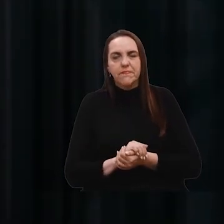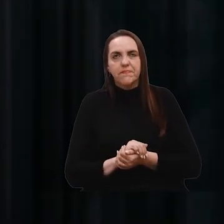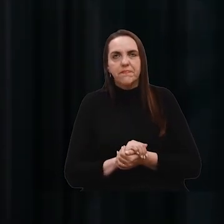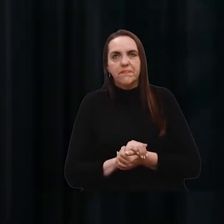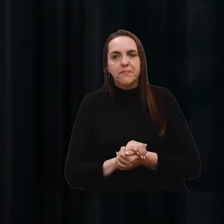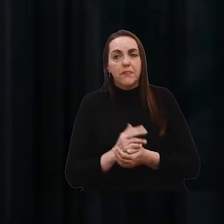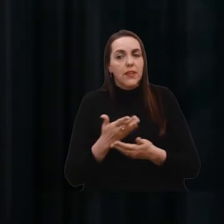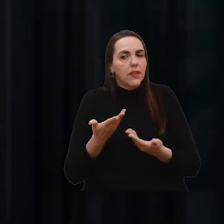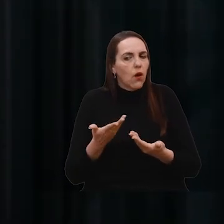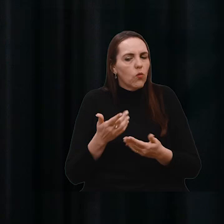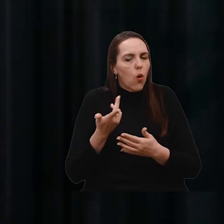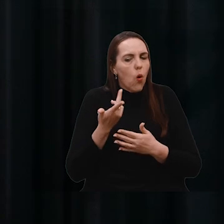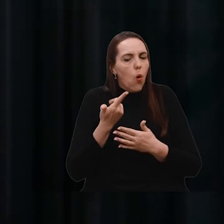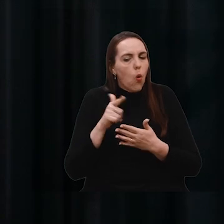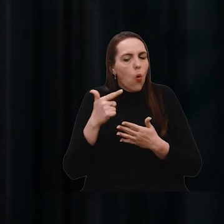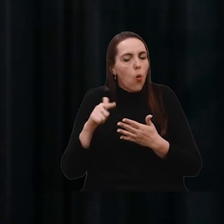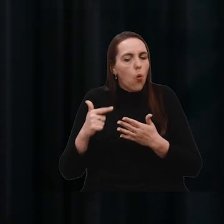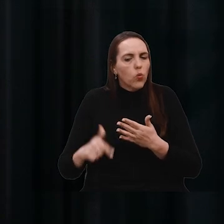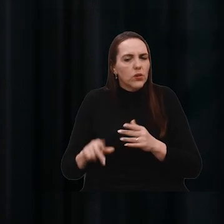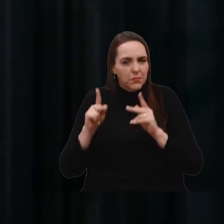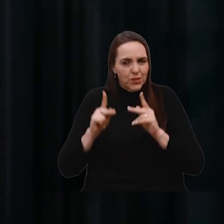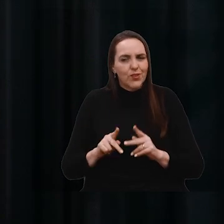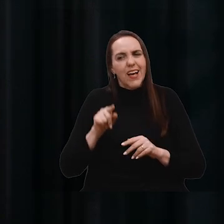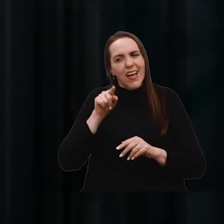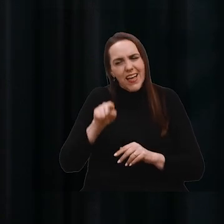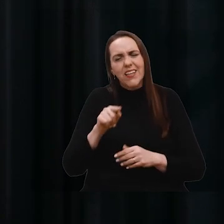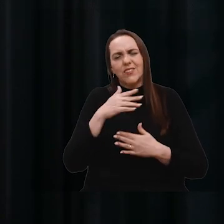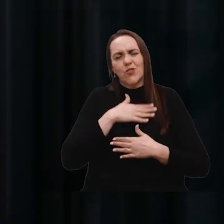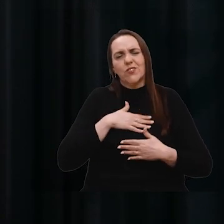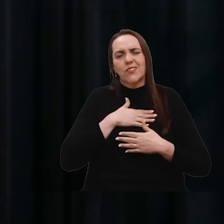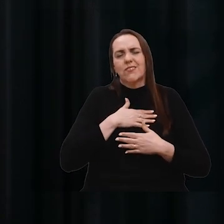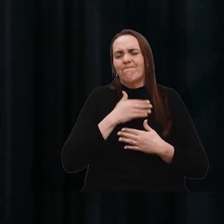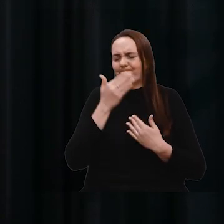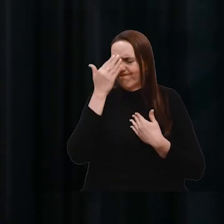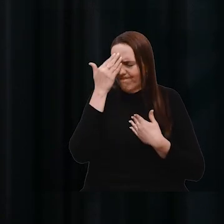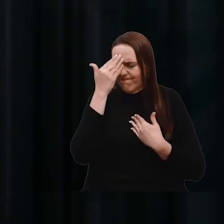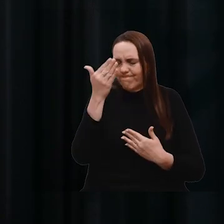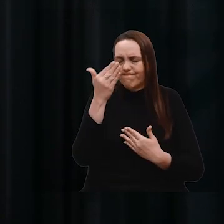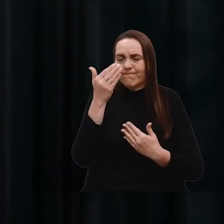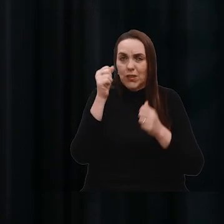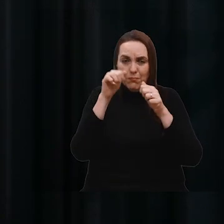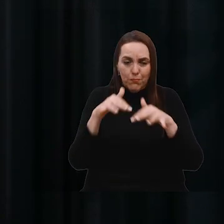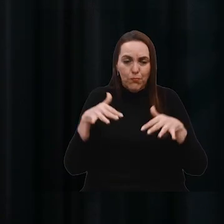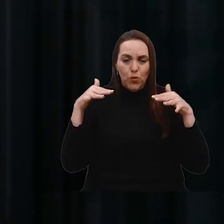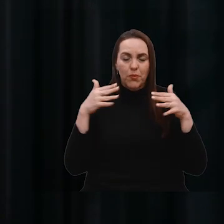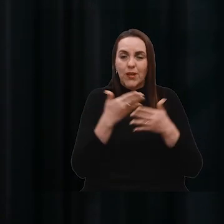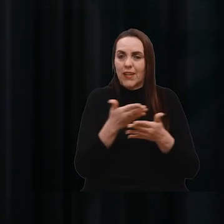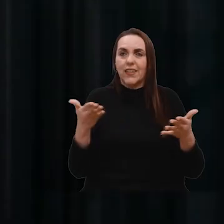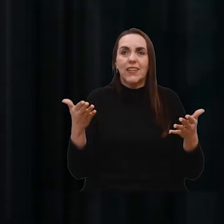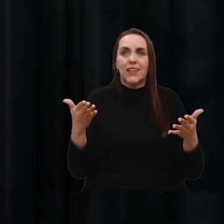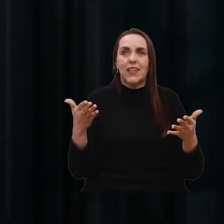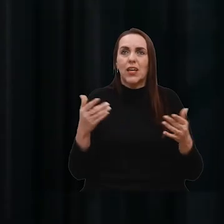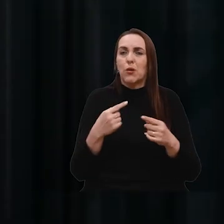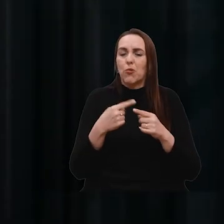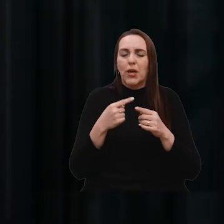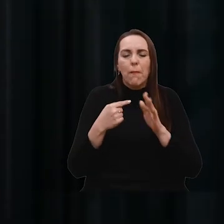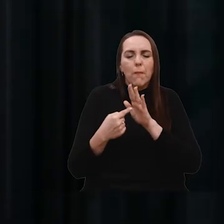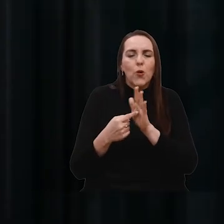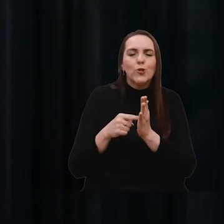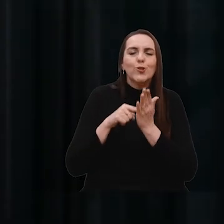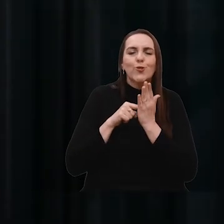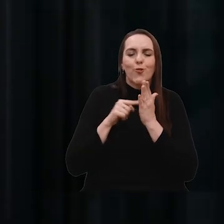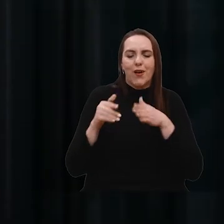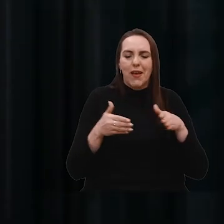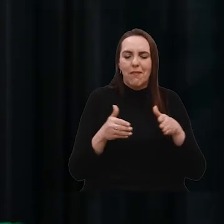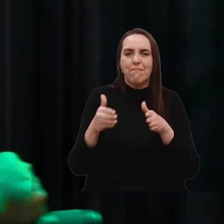aqui que eu quero conversar contigo. Né? Entre outros tantos, mas esse eu gostaria muito de agradecer em público, porque